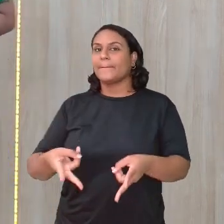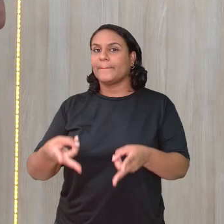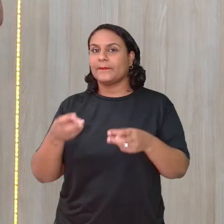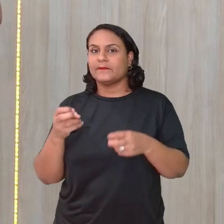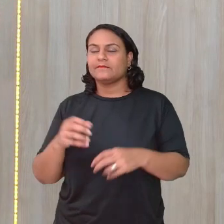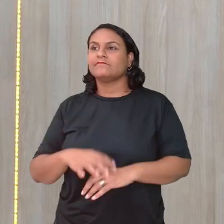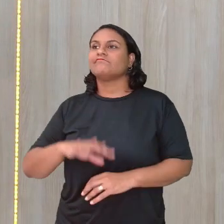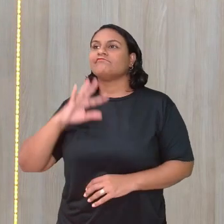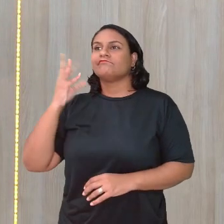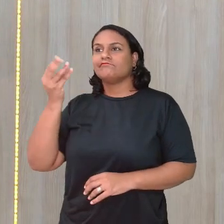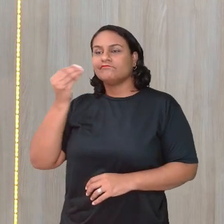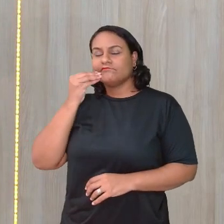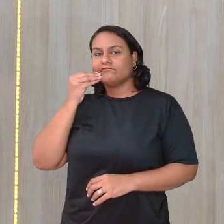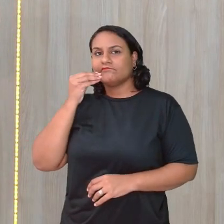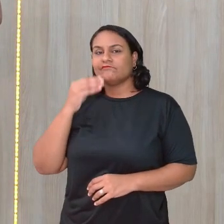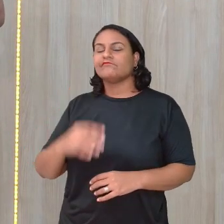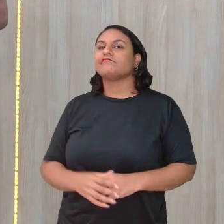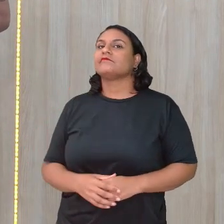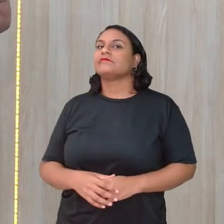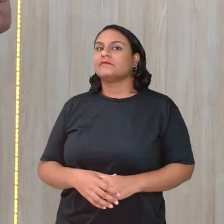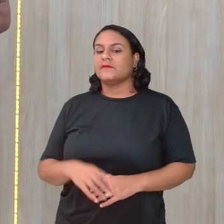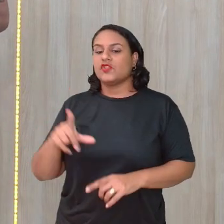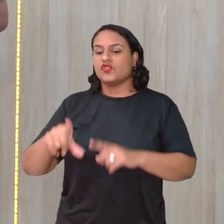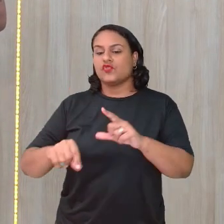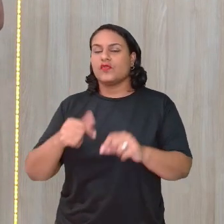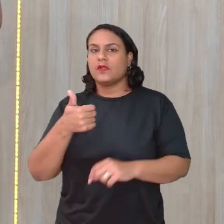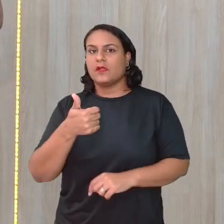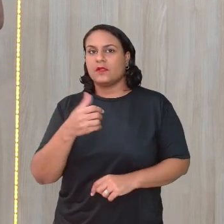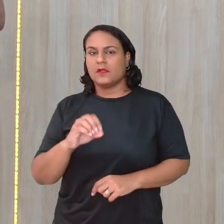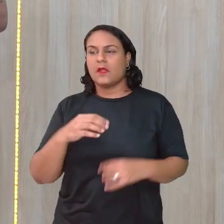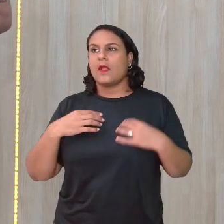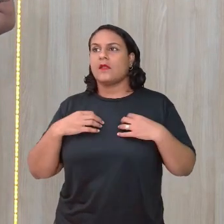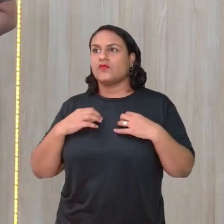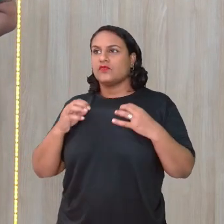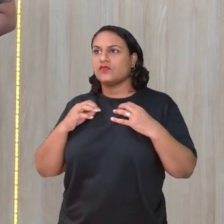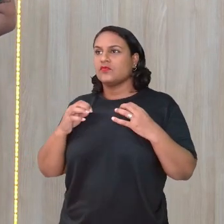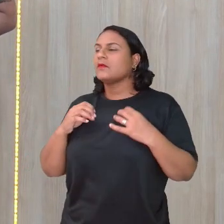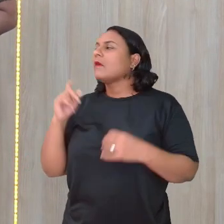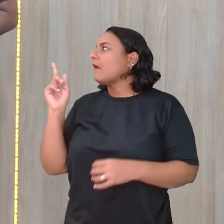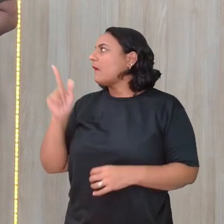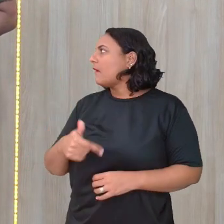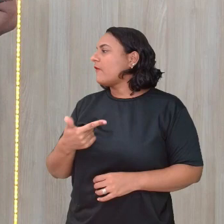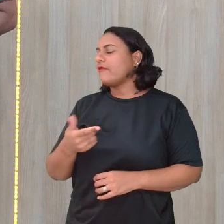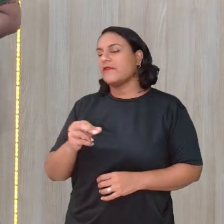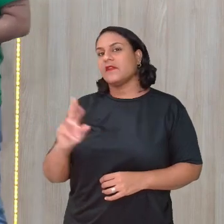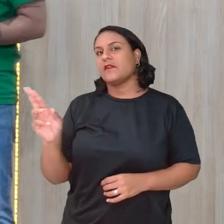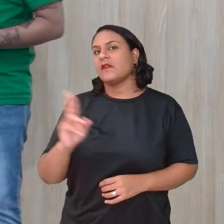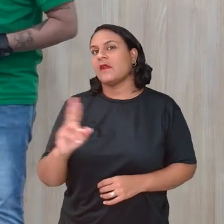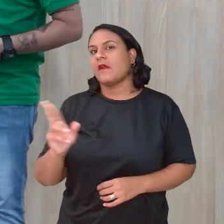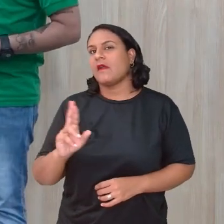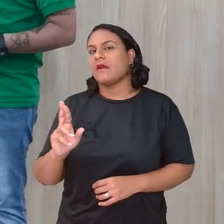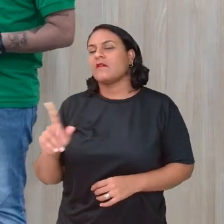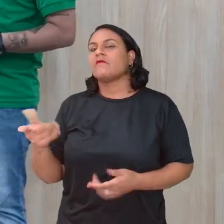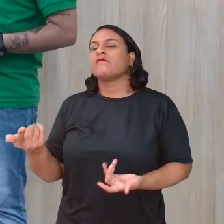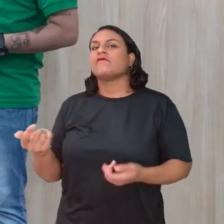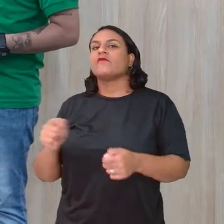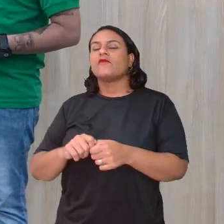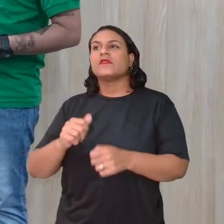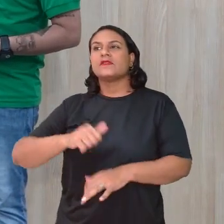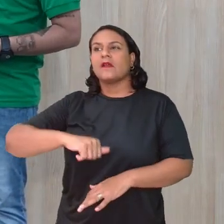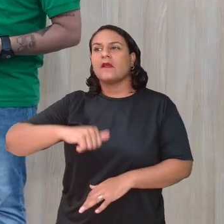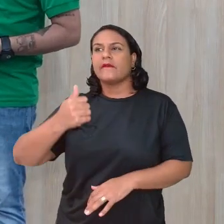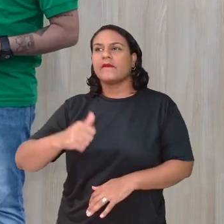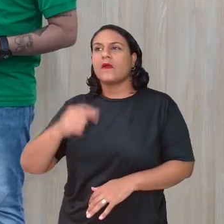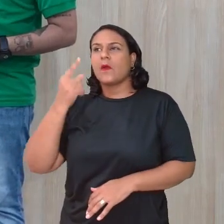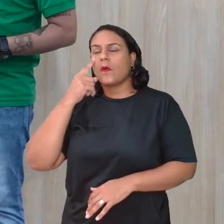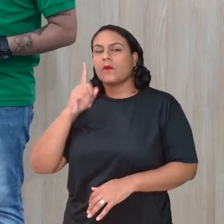a probabilidade de ser escolhida uma blusa e essa blusa custar R$20, eu vou ter que fazer essa análise aqui, ou